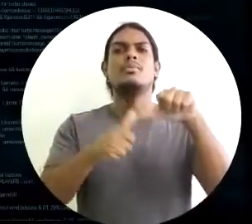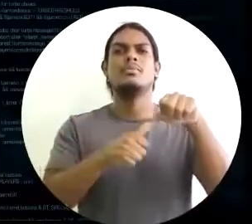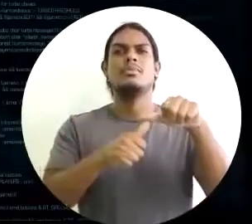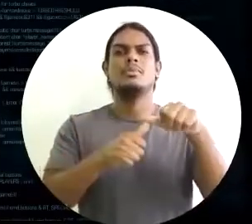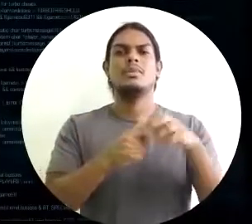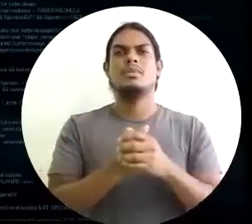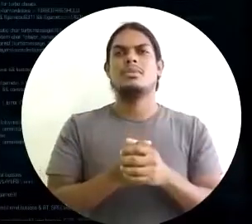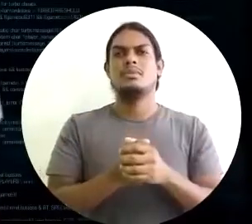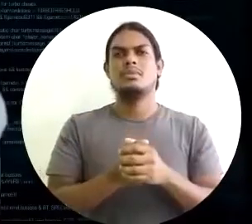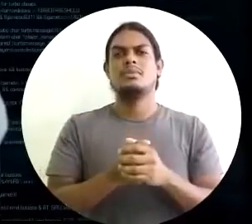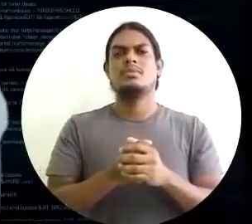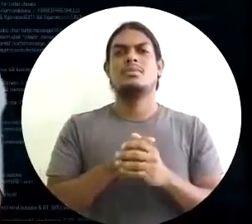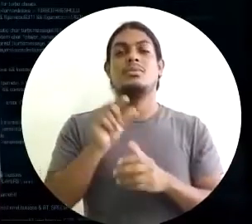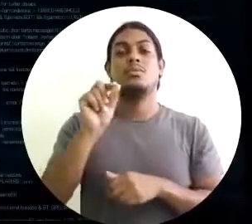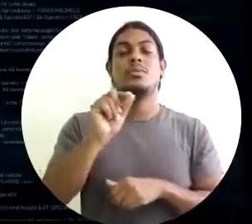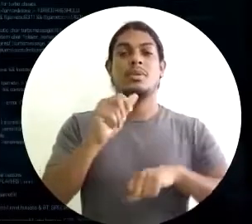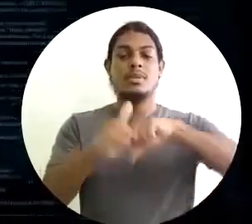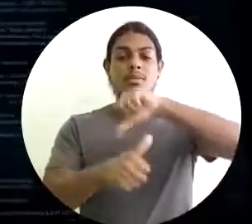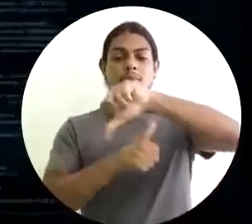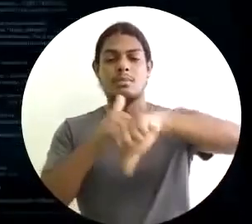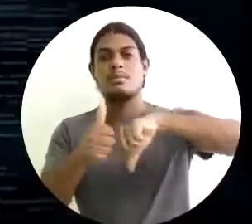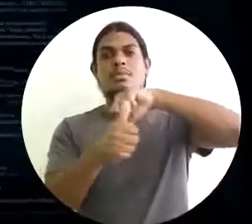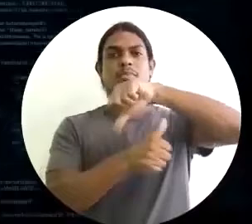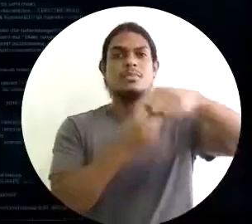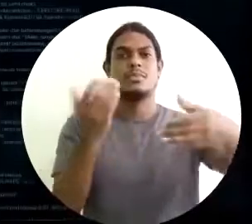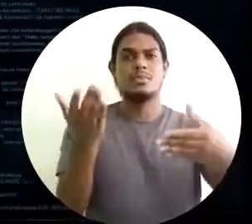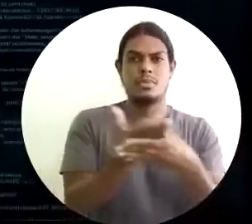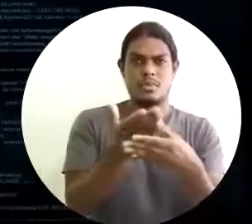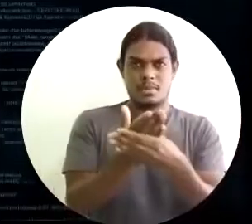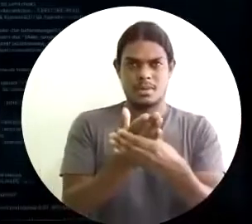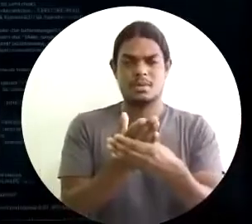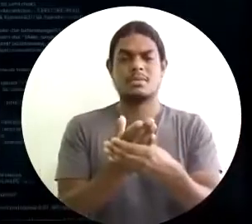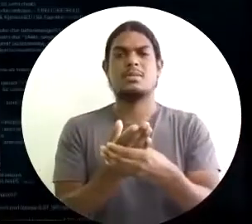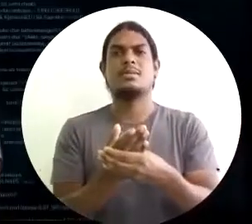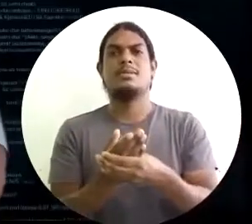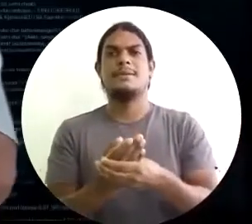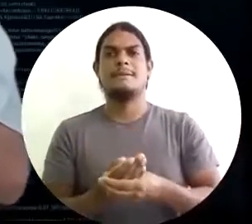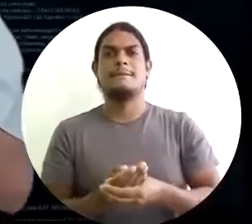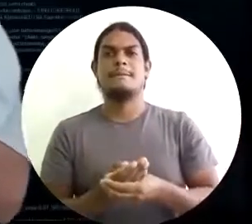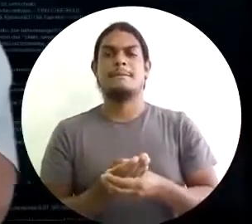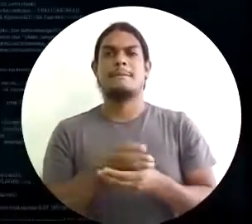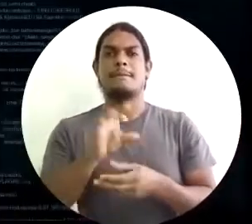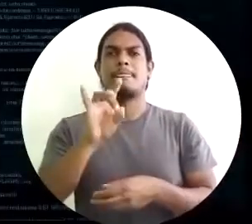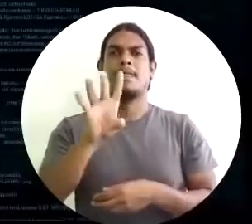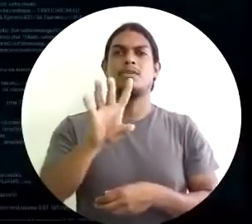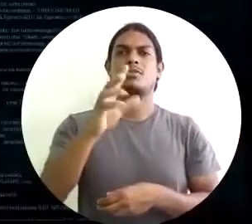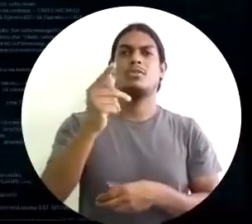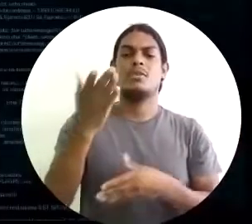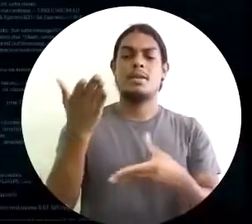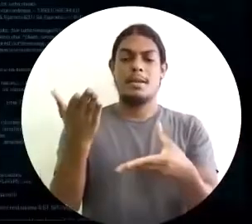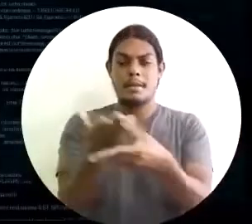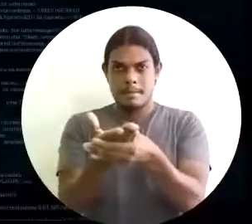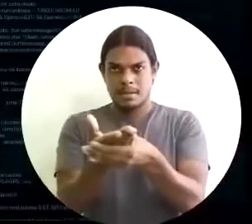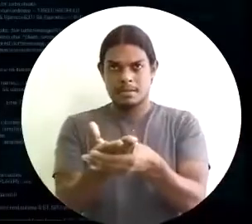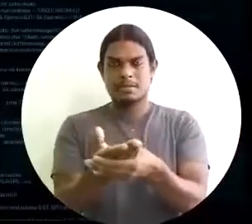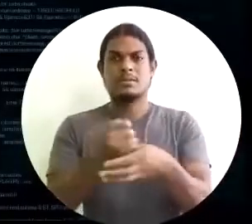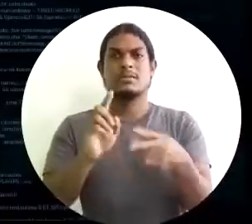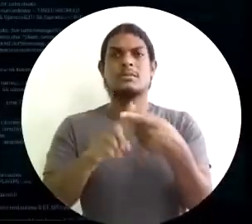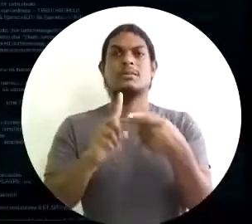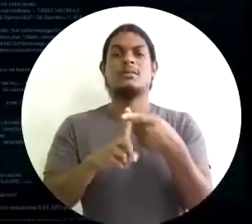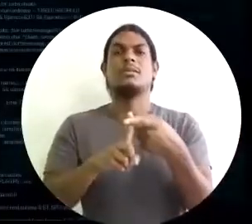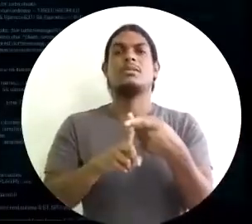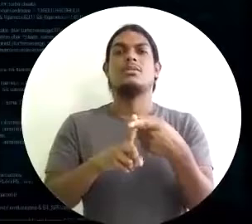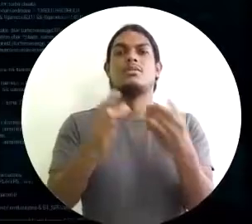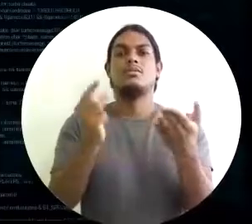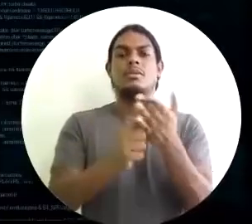um para o outro, de marca.jpg e menu.html, é justamente a pasta onde ele está e